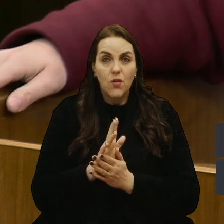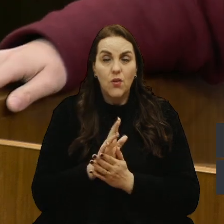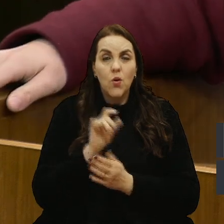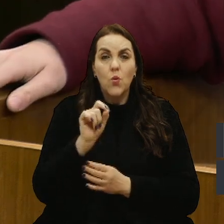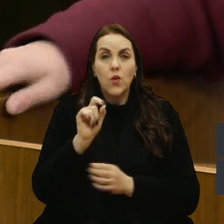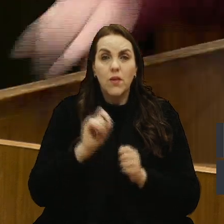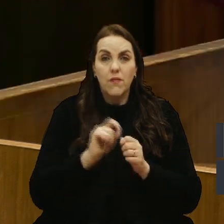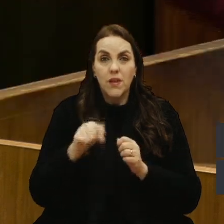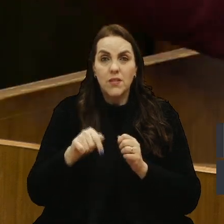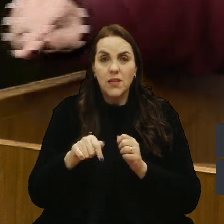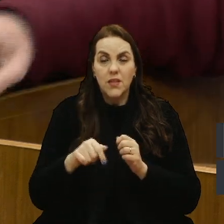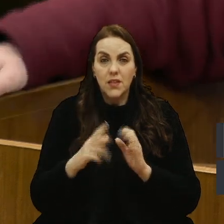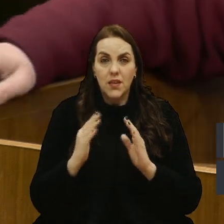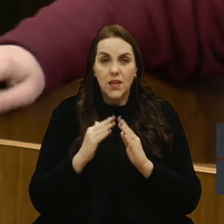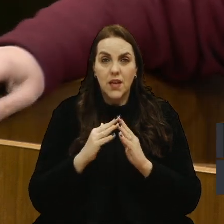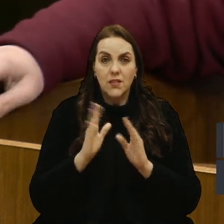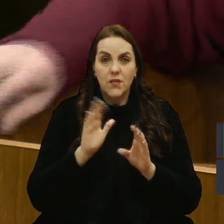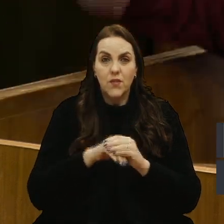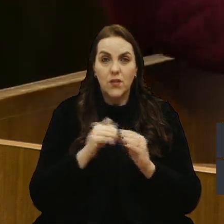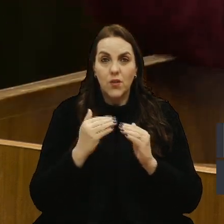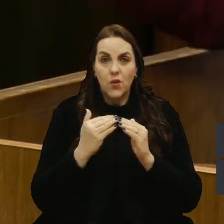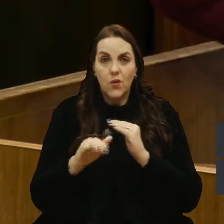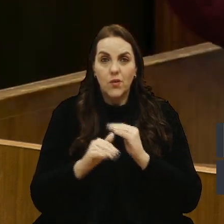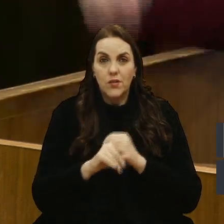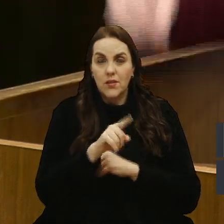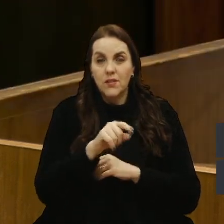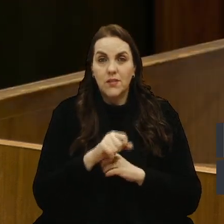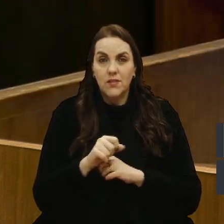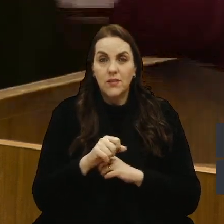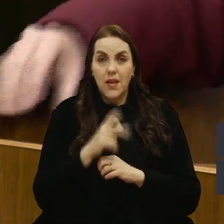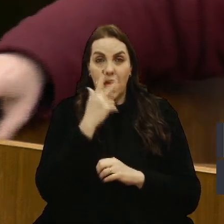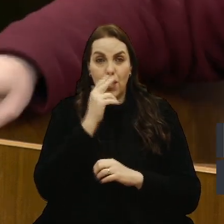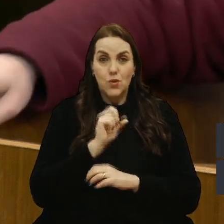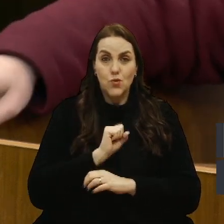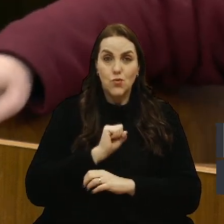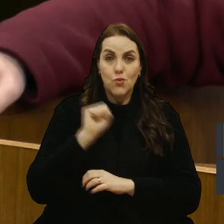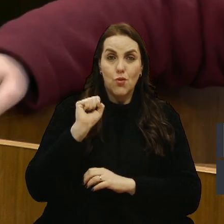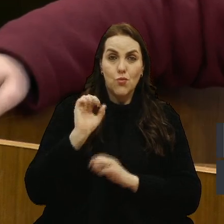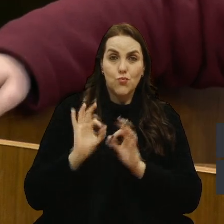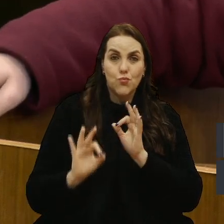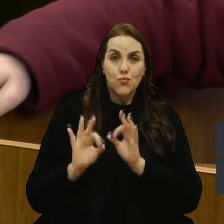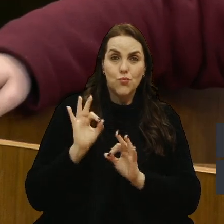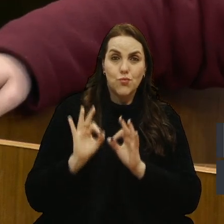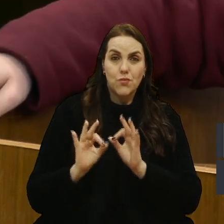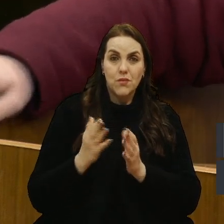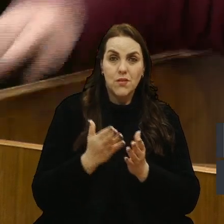casa? Vota contra os mesmos paladinos da justiça.